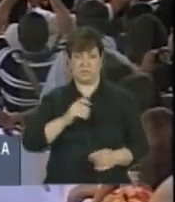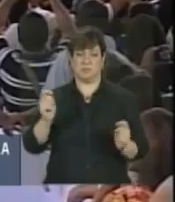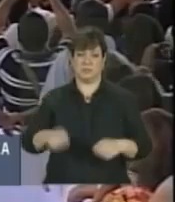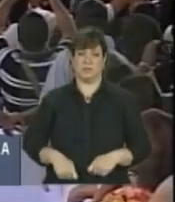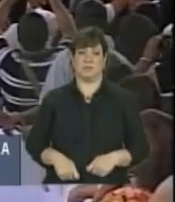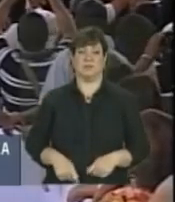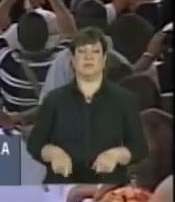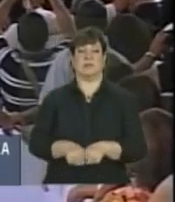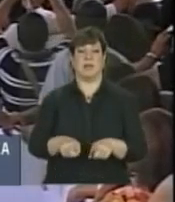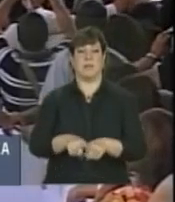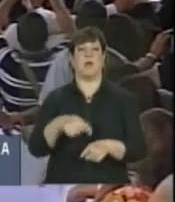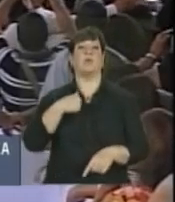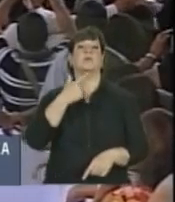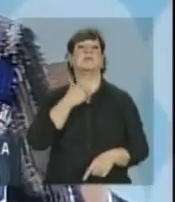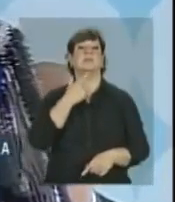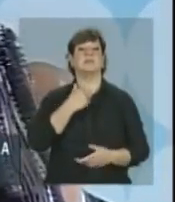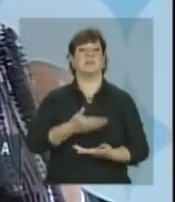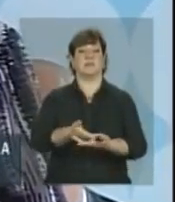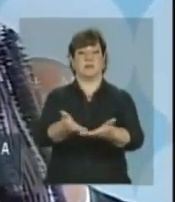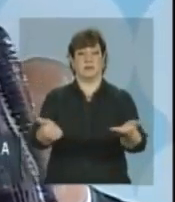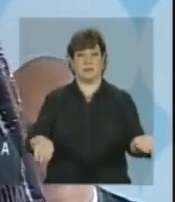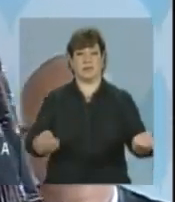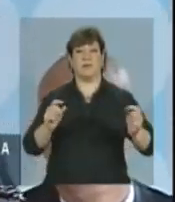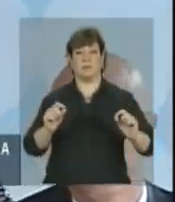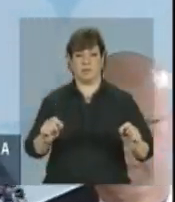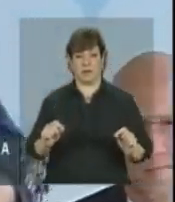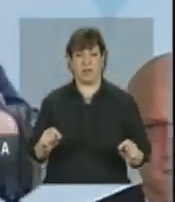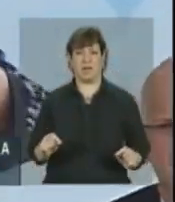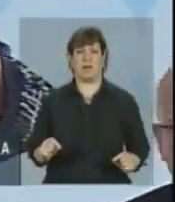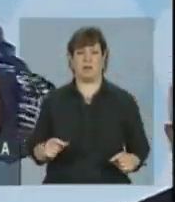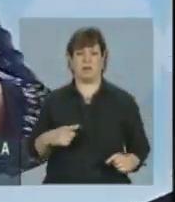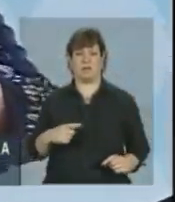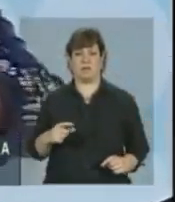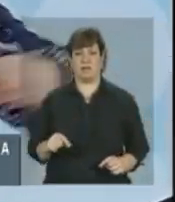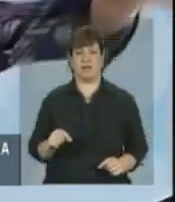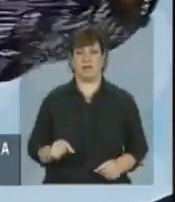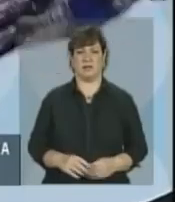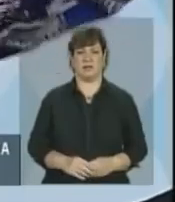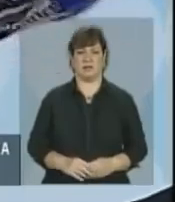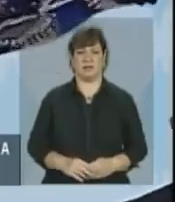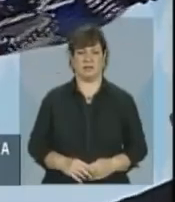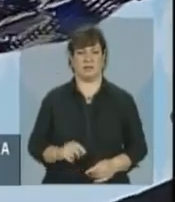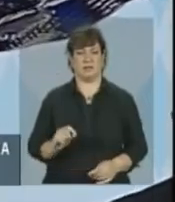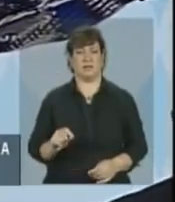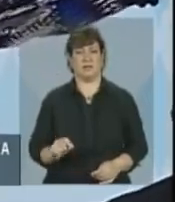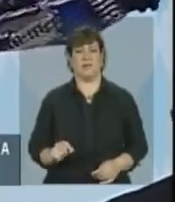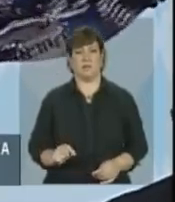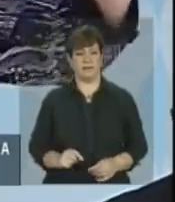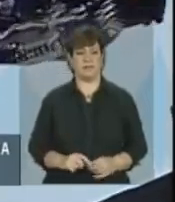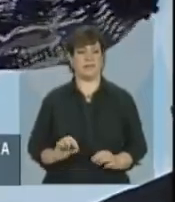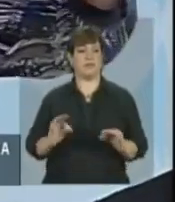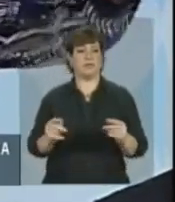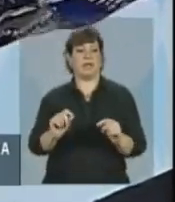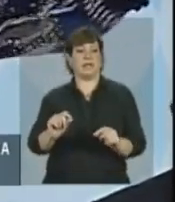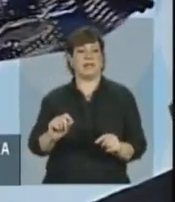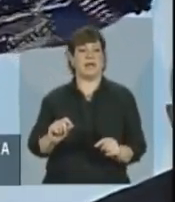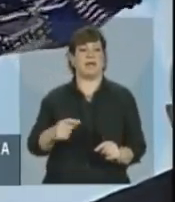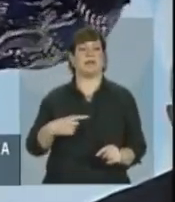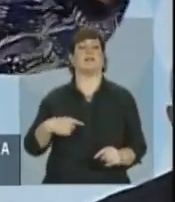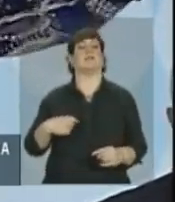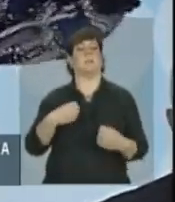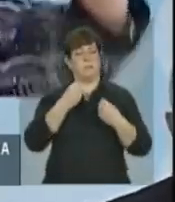E desejo a cada um de vocês, tá, uma boa visita a essa clínica. Vale a